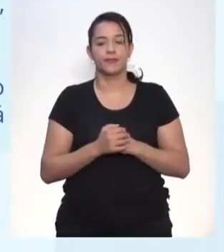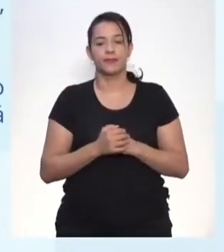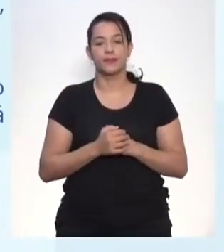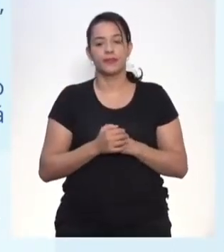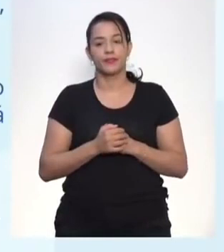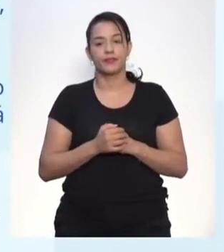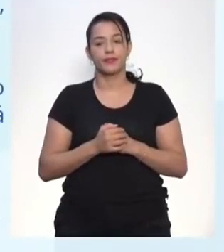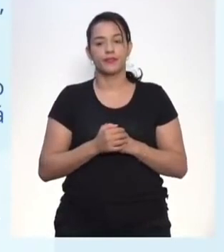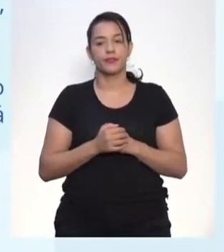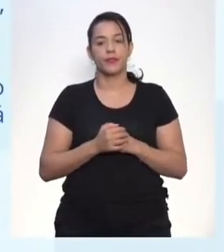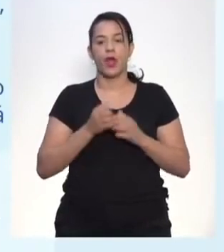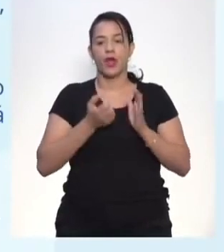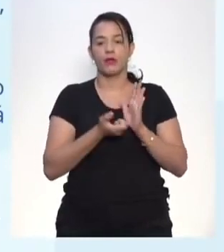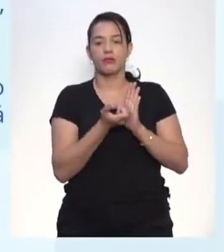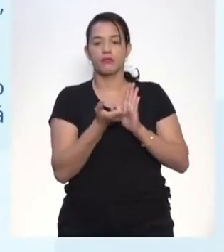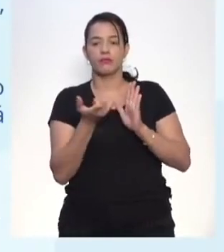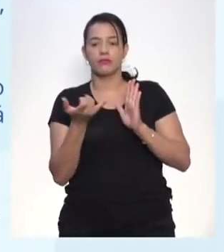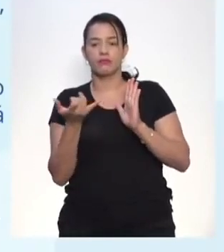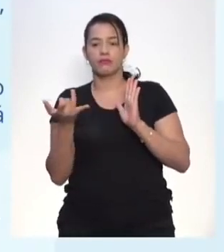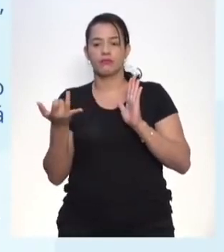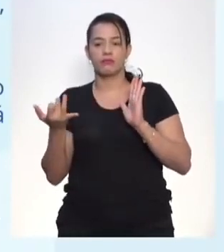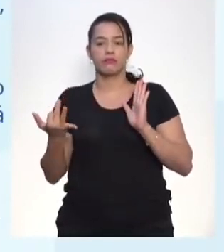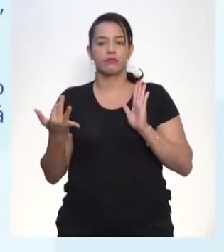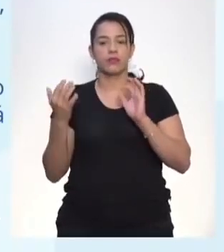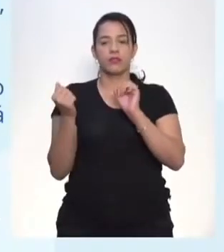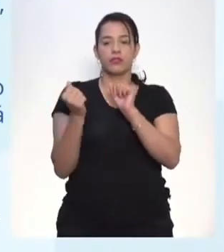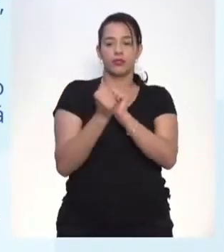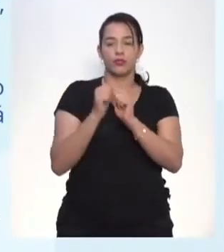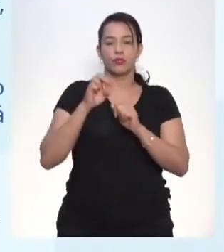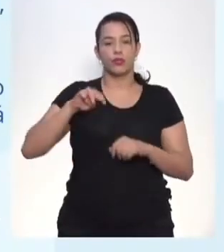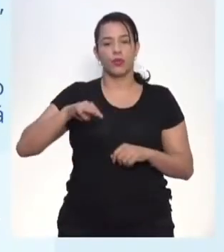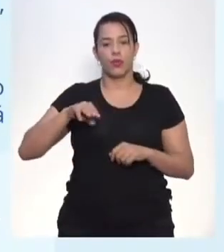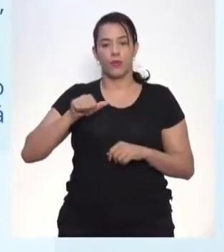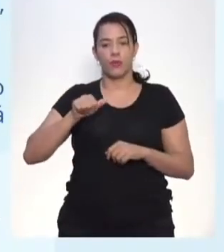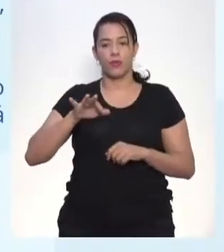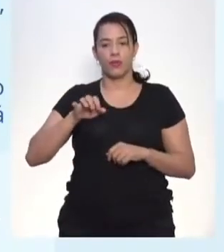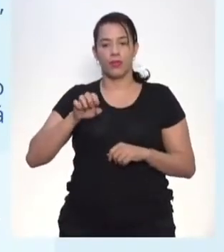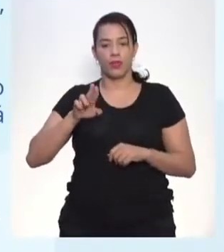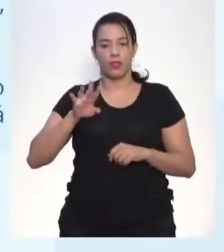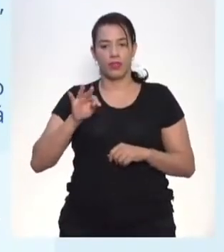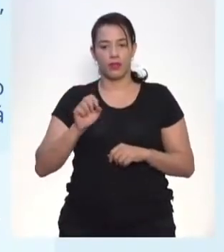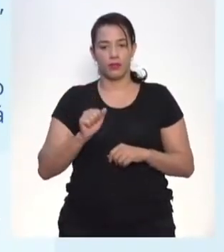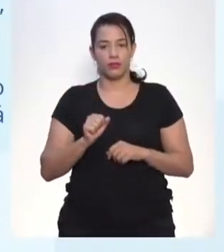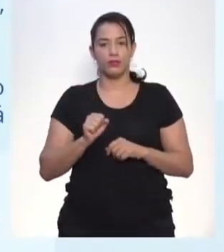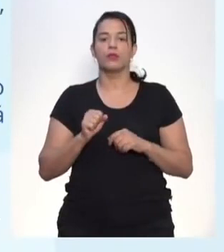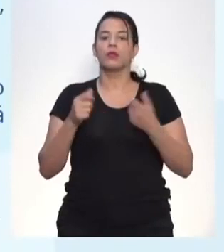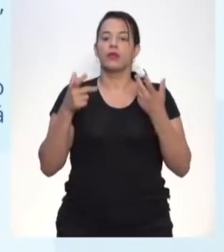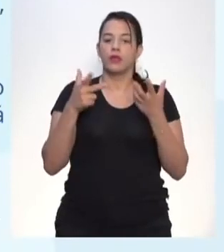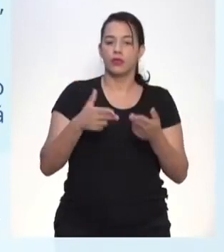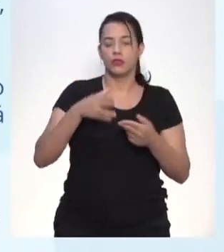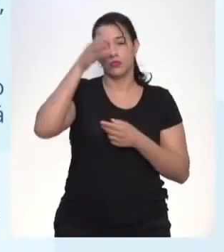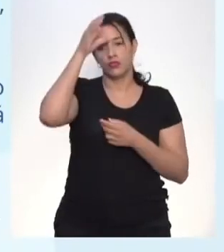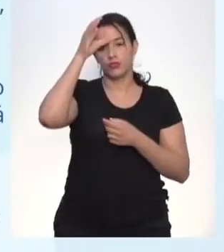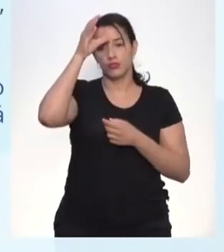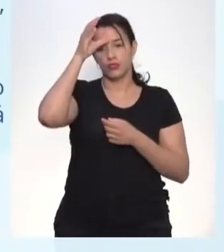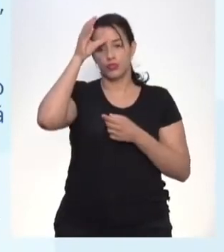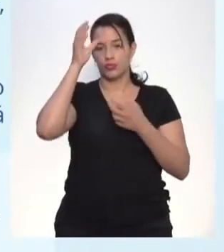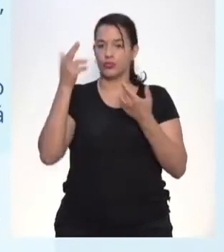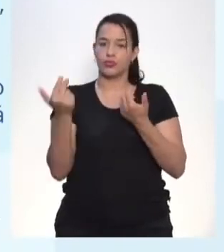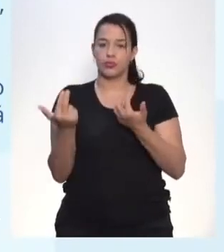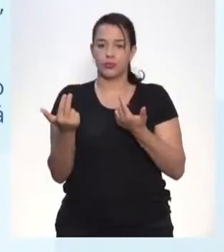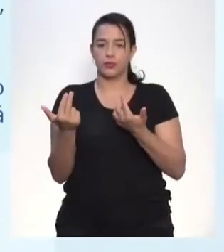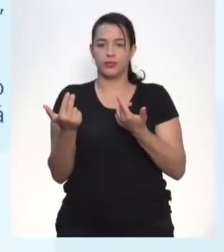o quantas vezes ele vai estar lá com o Mateus. A visita do tio é a mesma ideia. Então, eu vou fazer aqui,